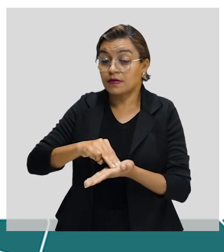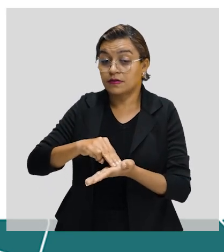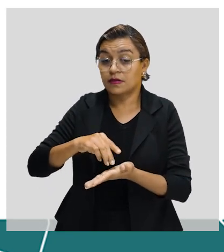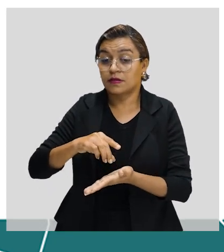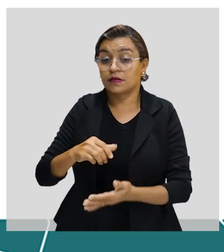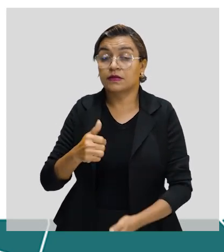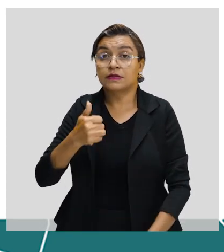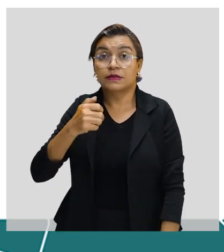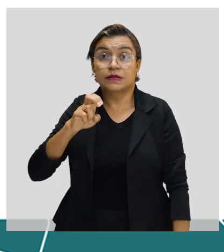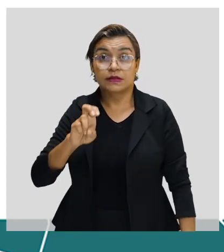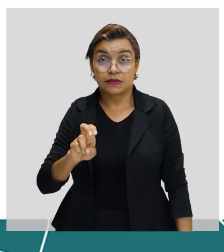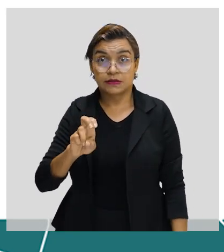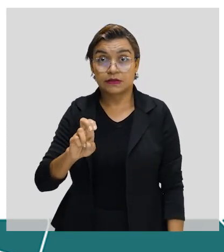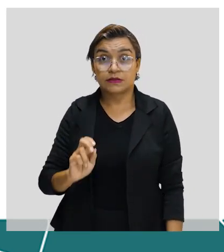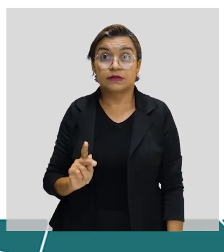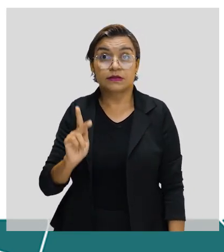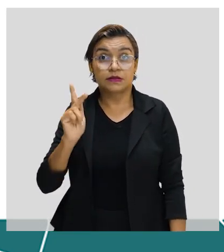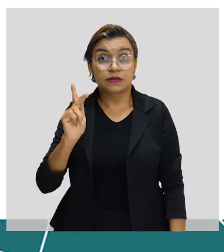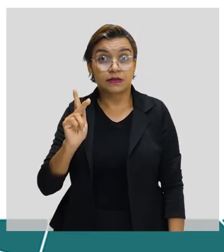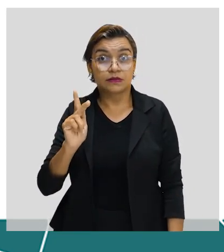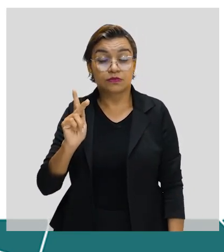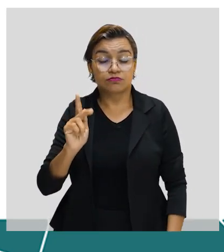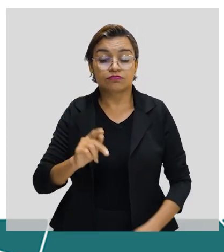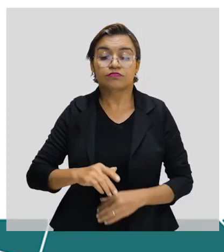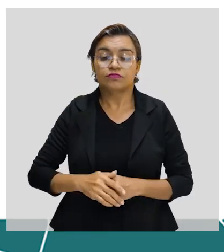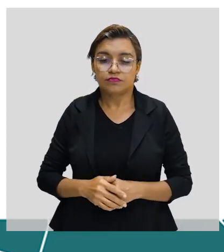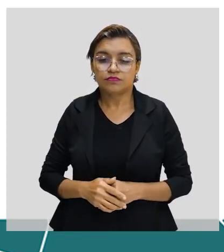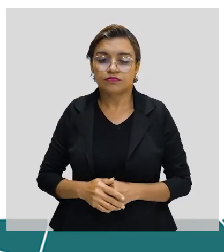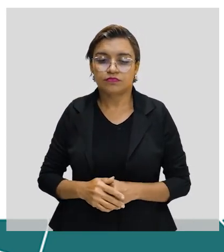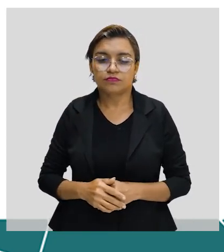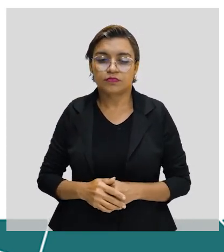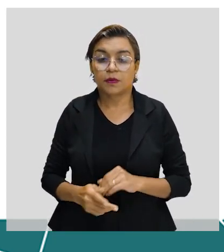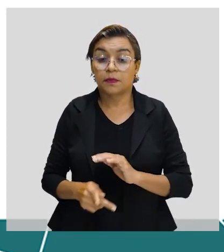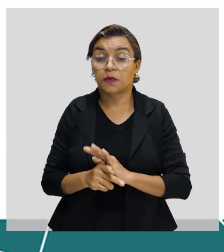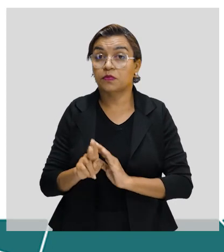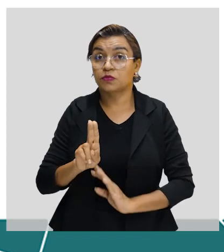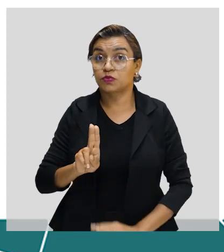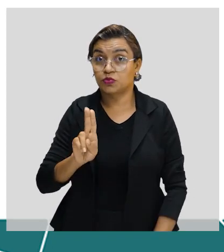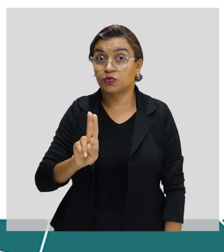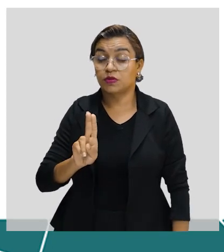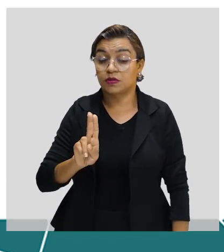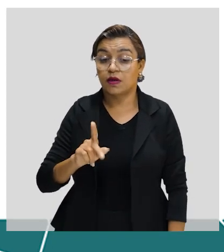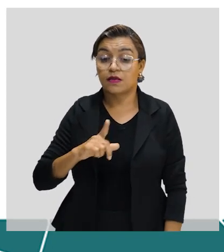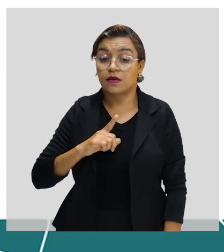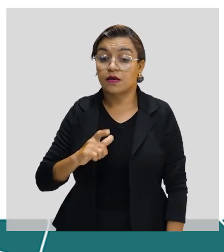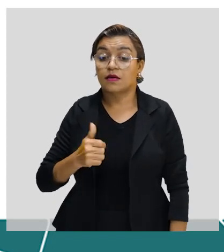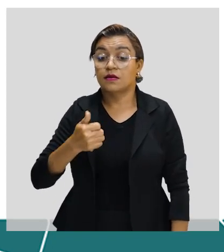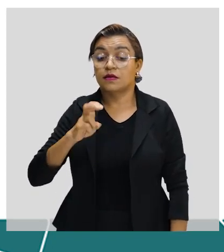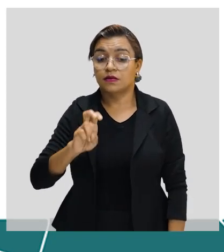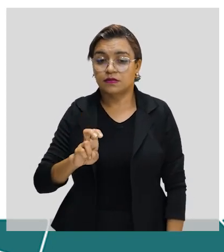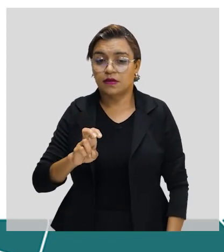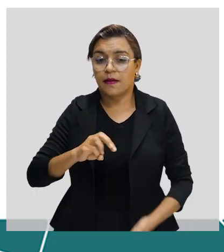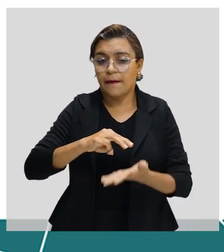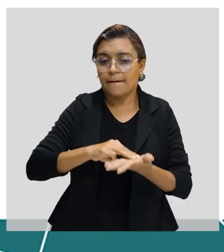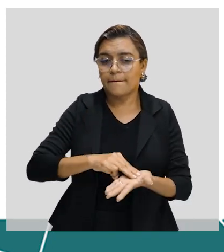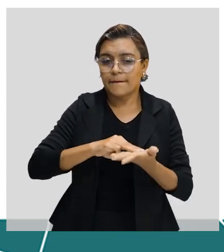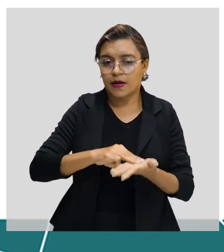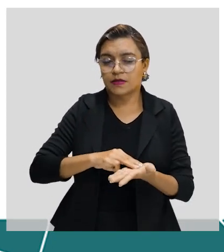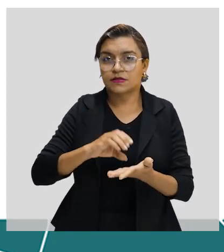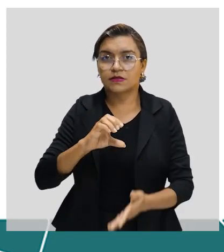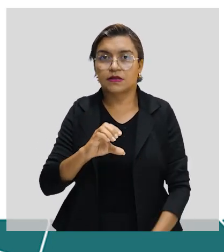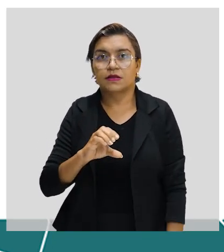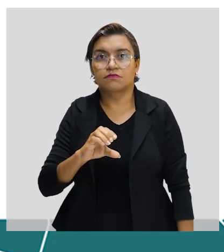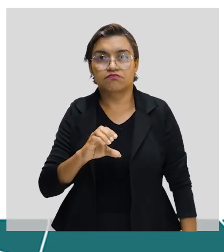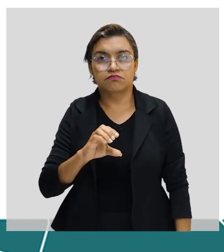15 quilos. Nós temos que ter 15 quilos de urânio, certo? Para poder ele chegar aí. Então, nós temos a massa crítica e ele ter uma